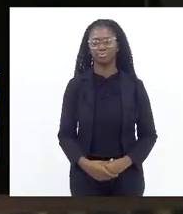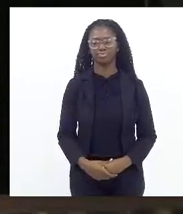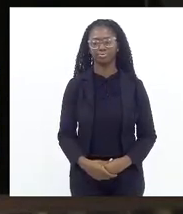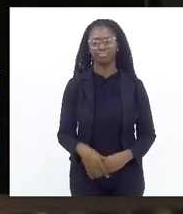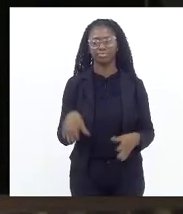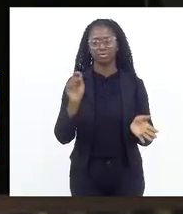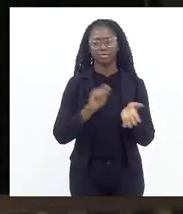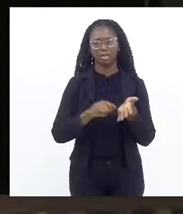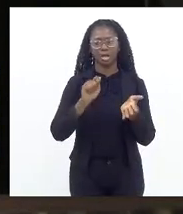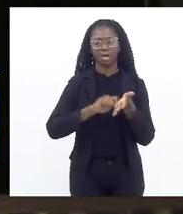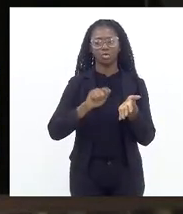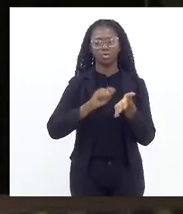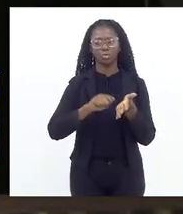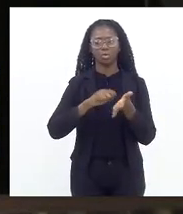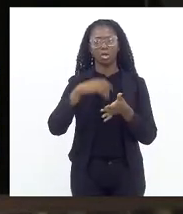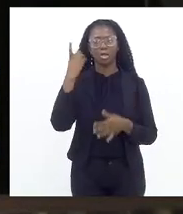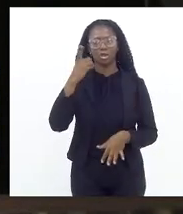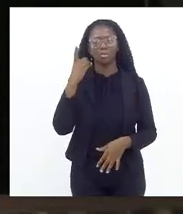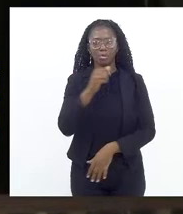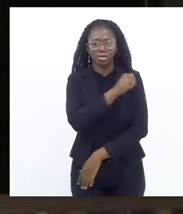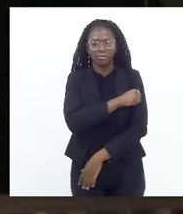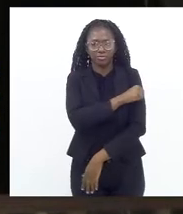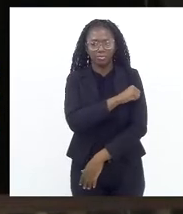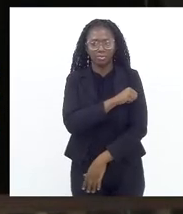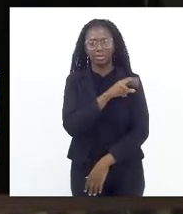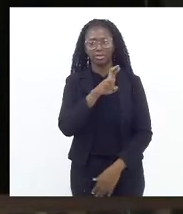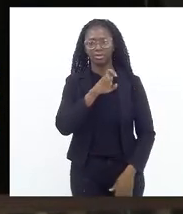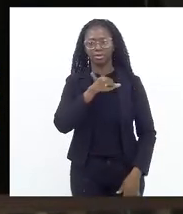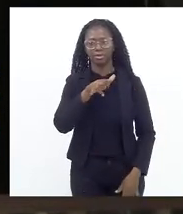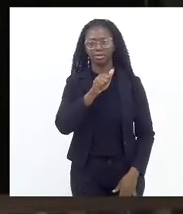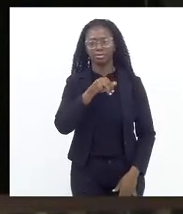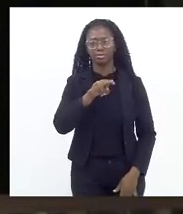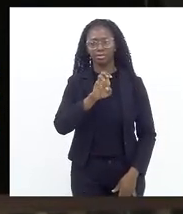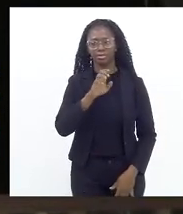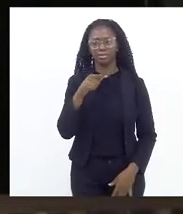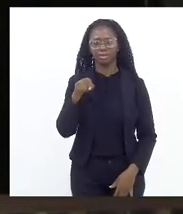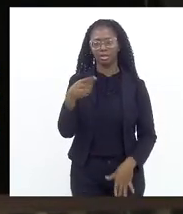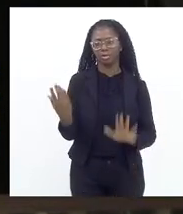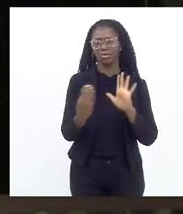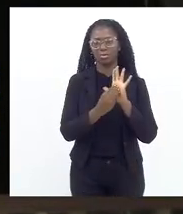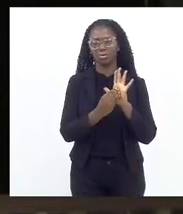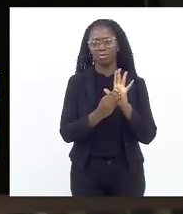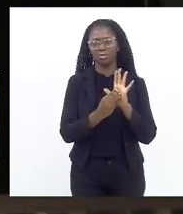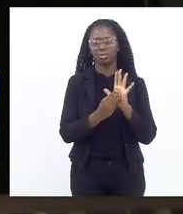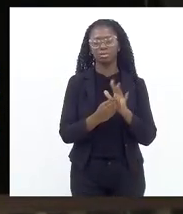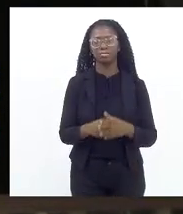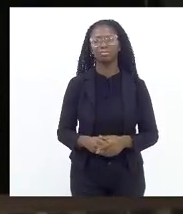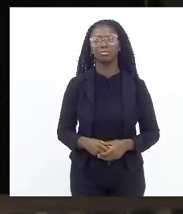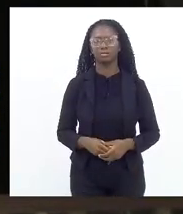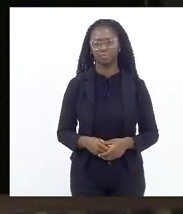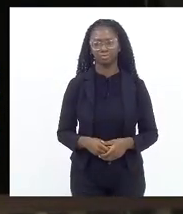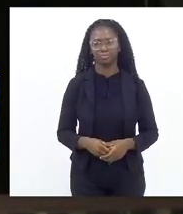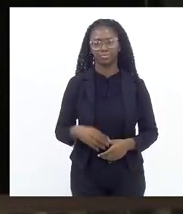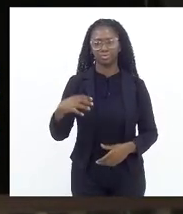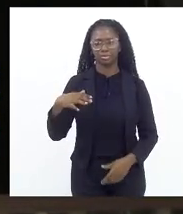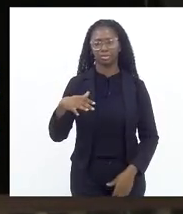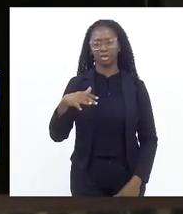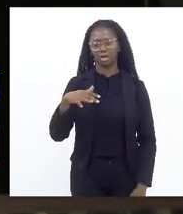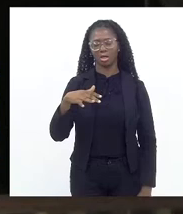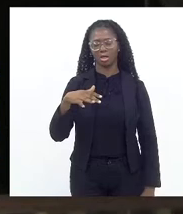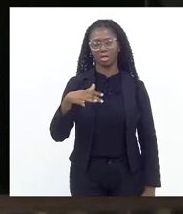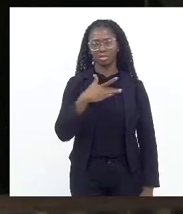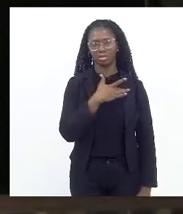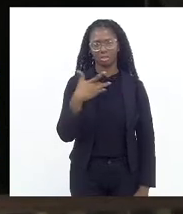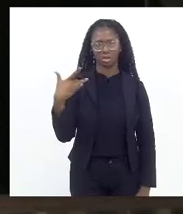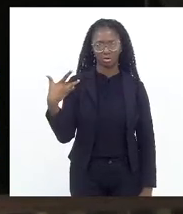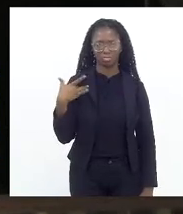autoria da deputada enfermeira Rejane, que institui, no âmbito da Rede de Saúde do Estado do Rio de